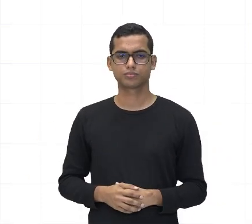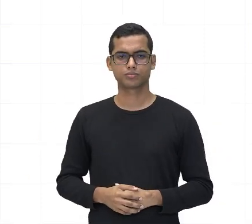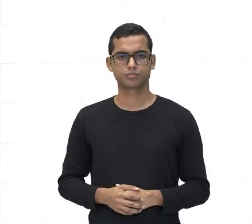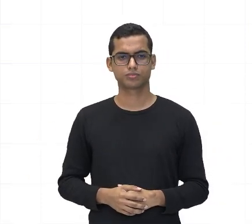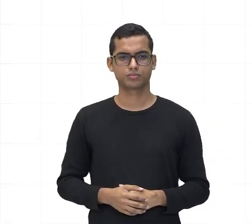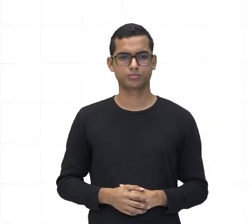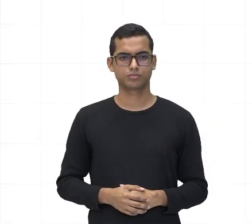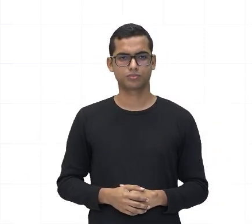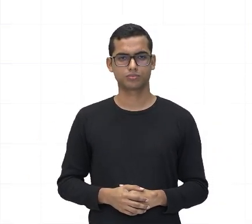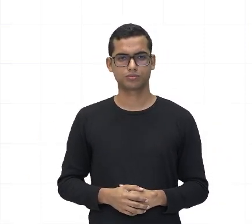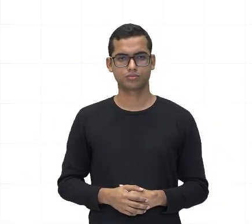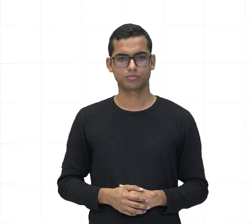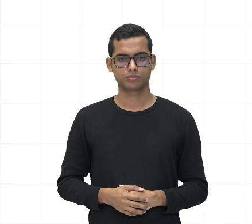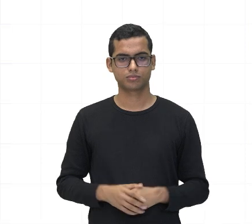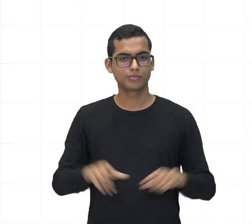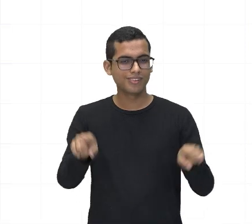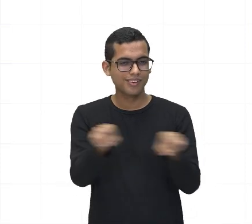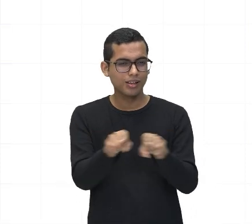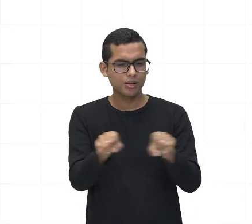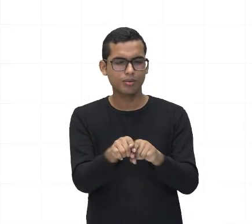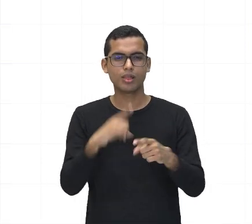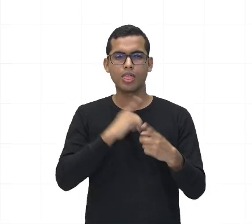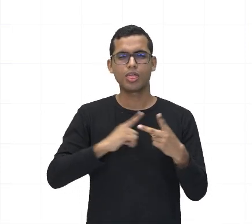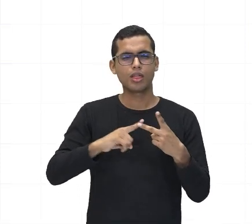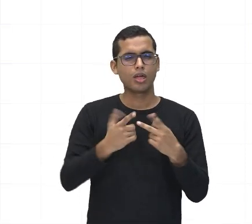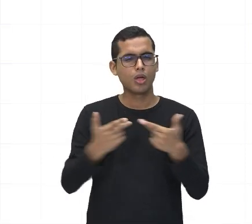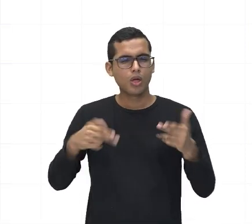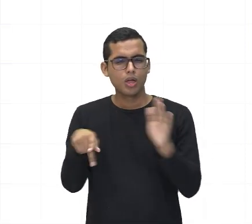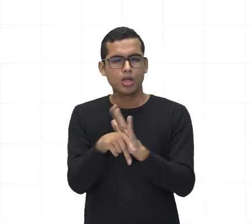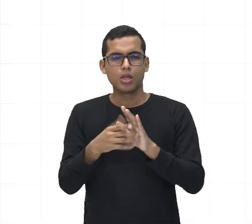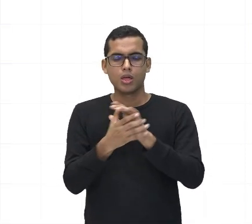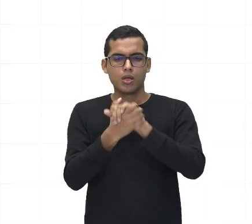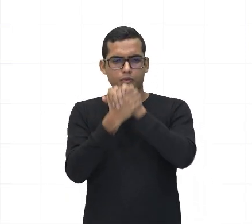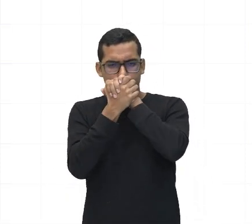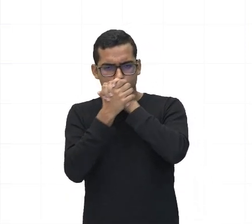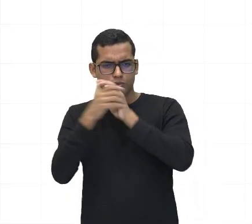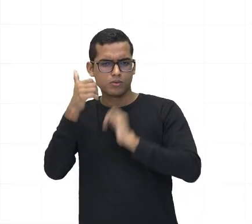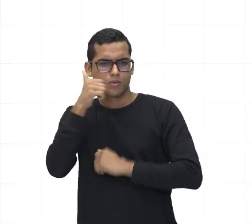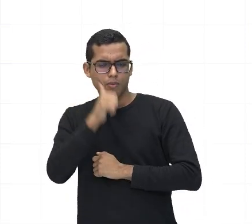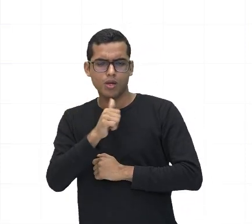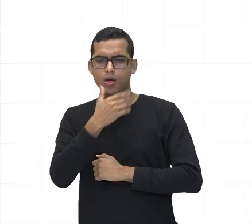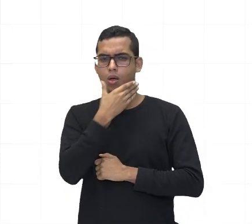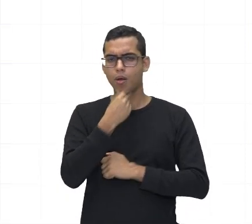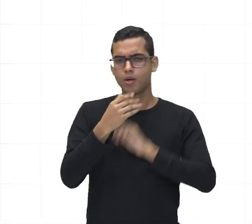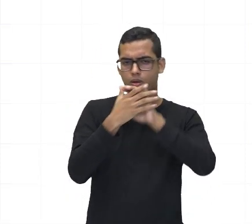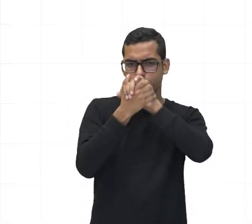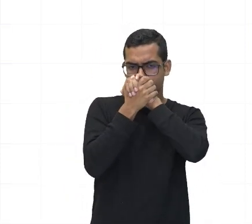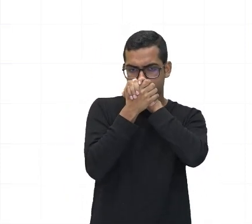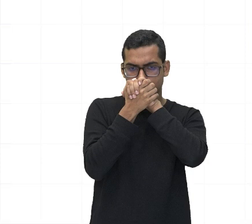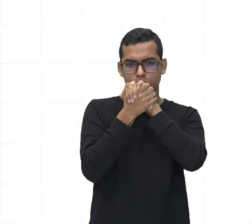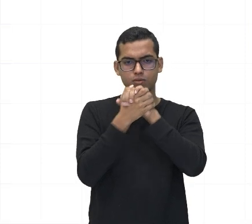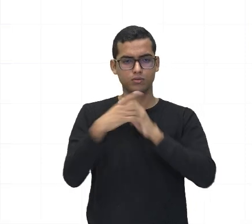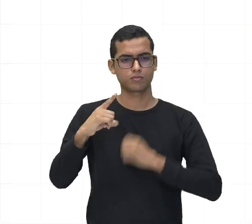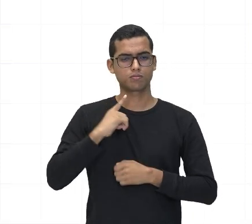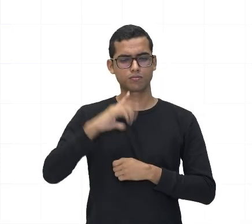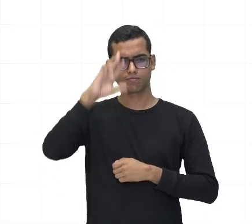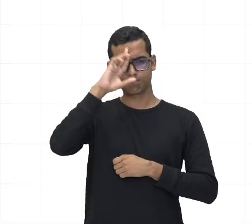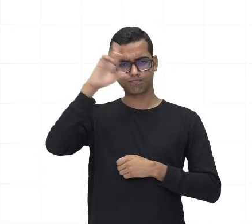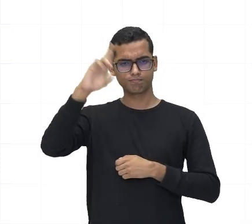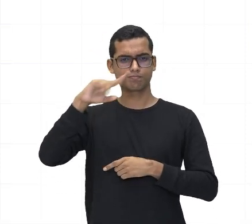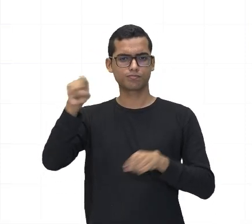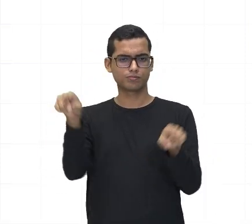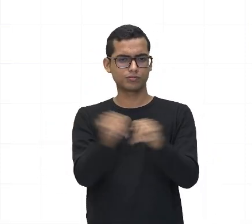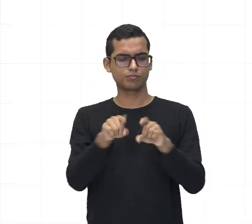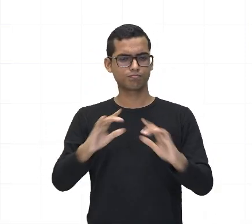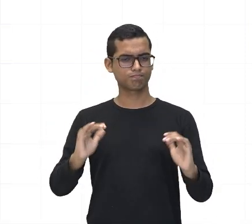casos em que o pai ou a mãe de santo tem verdadeira autoridade sobre a pessoa e sobre toda uma